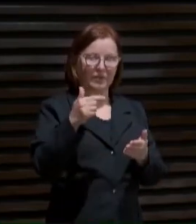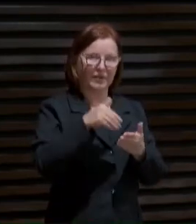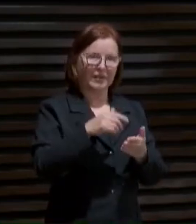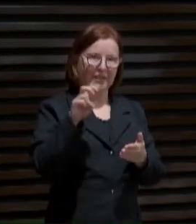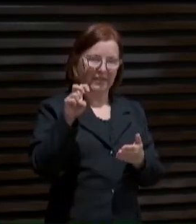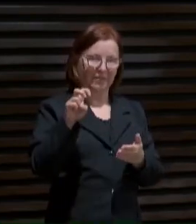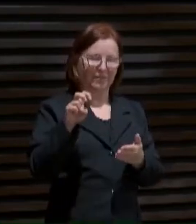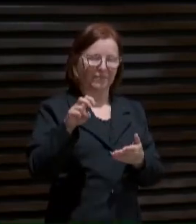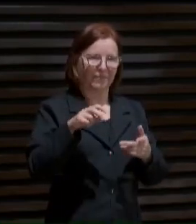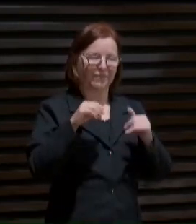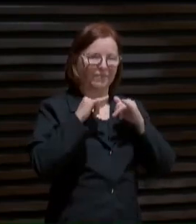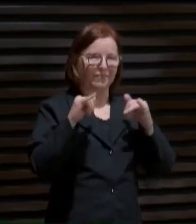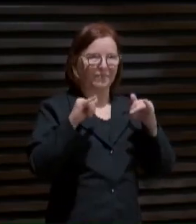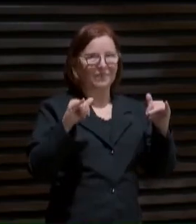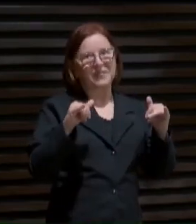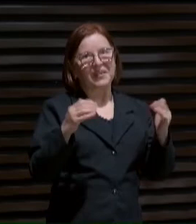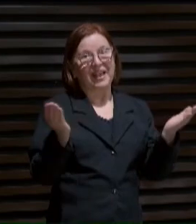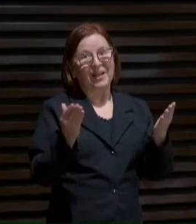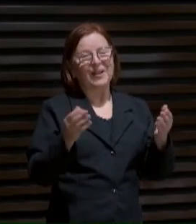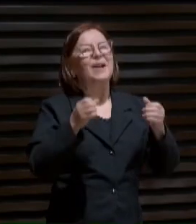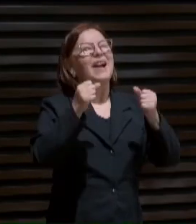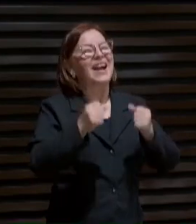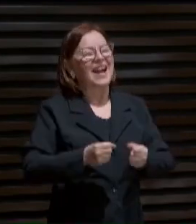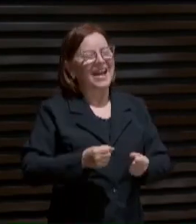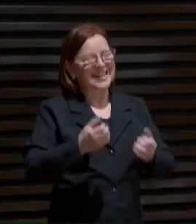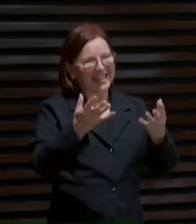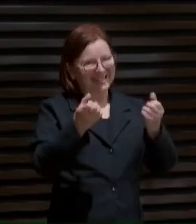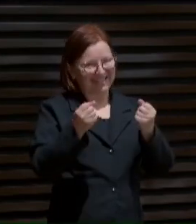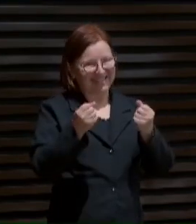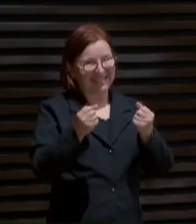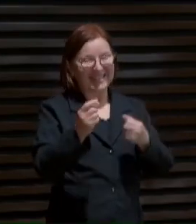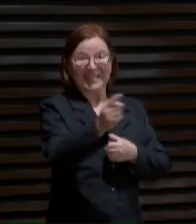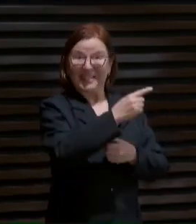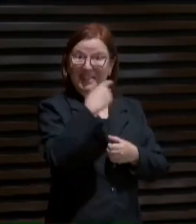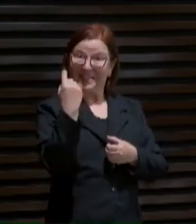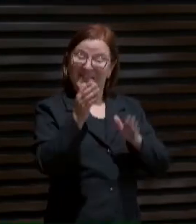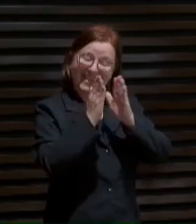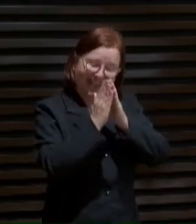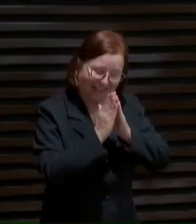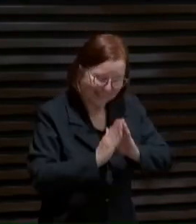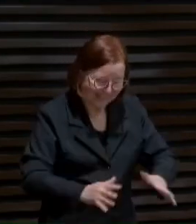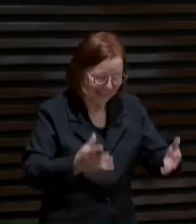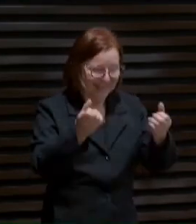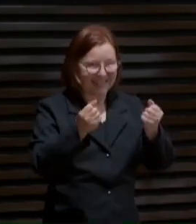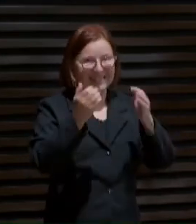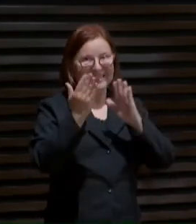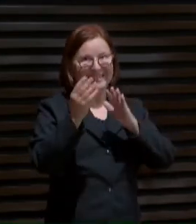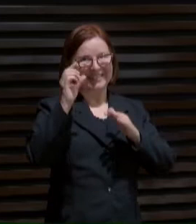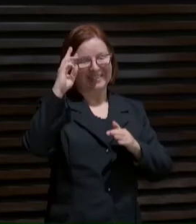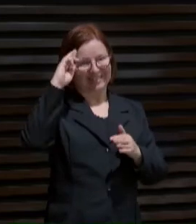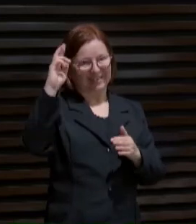que agora nós podemos ser aceitos e a nossa adoração aceitável de do Diante do Senhor te